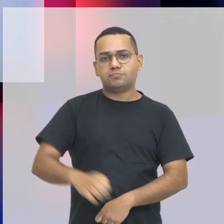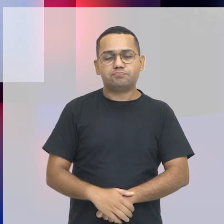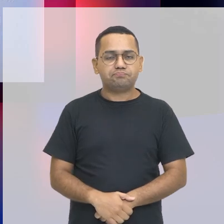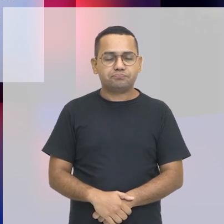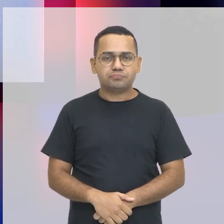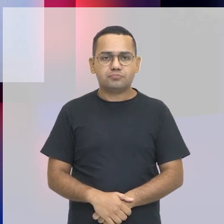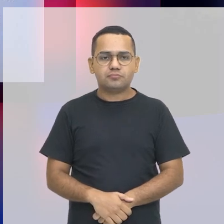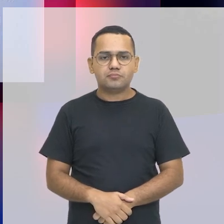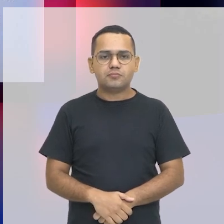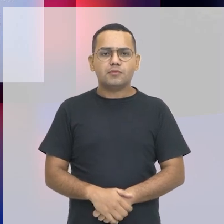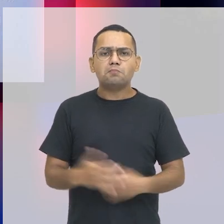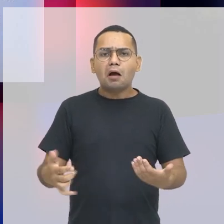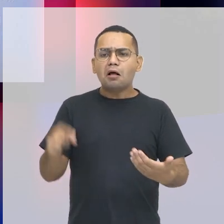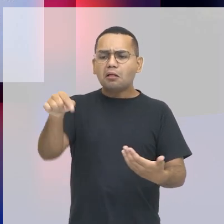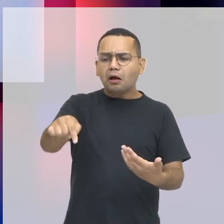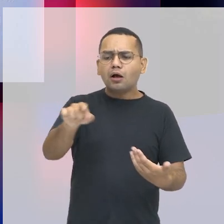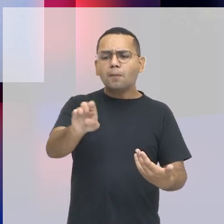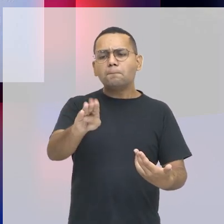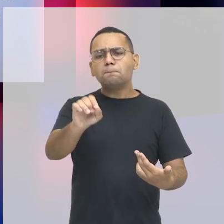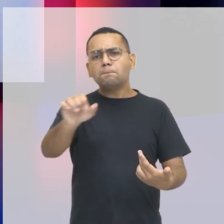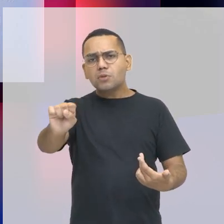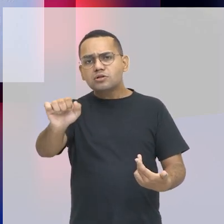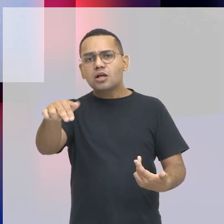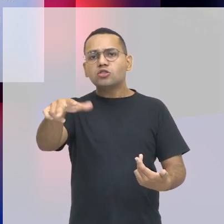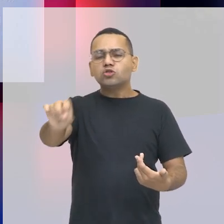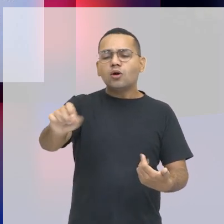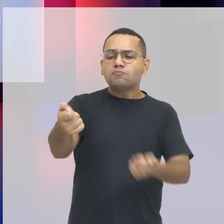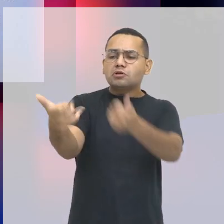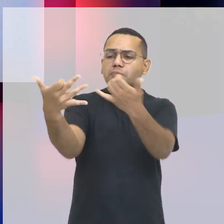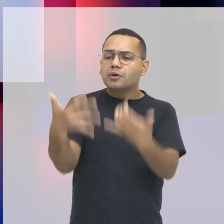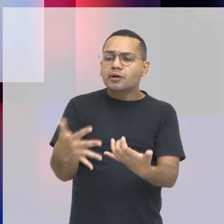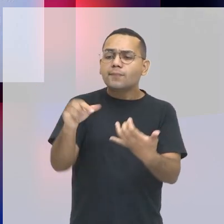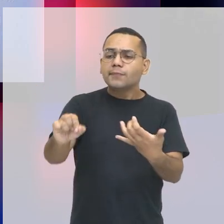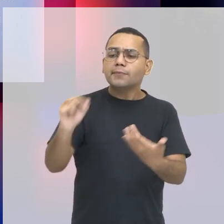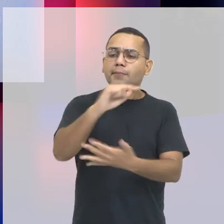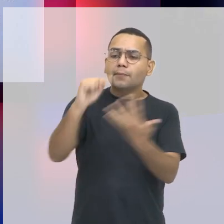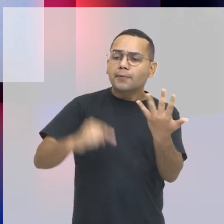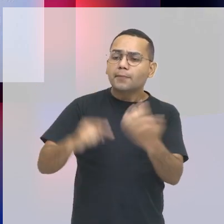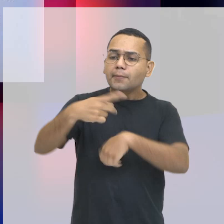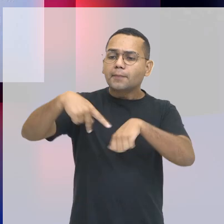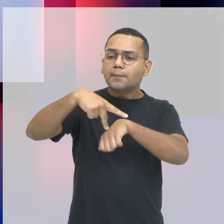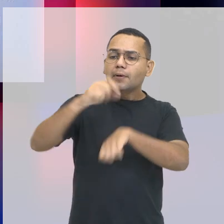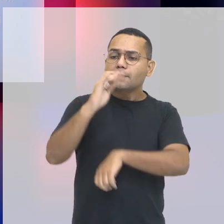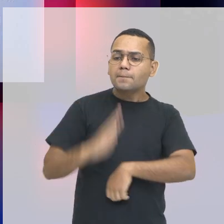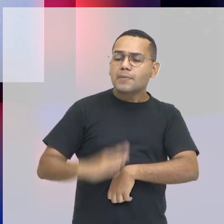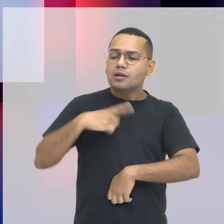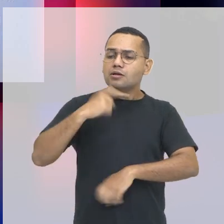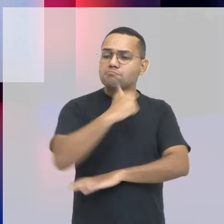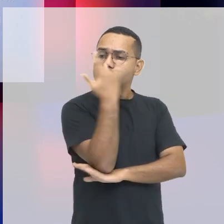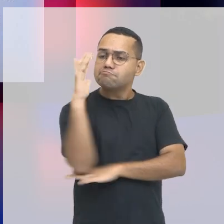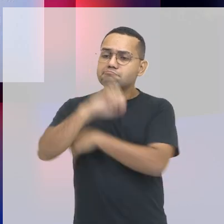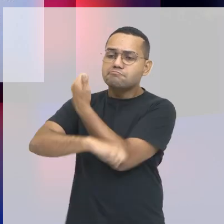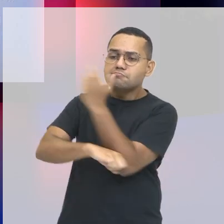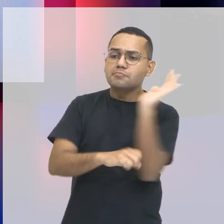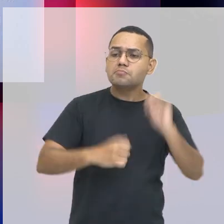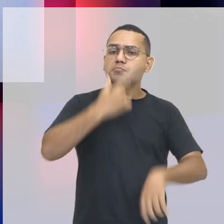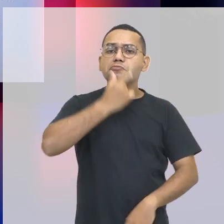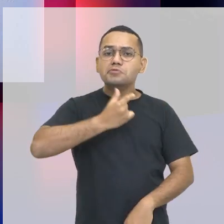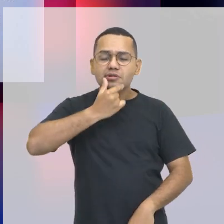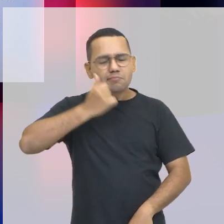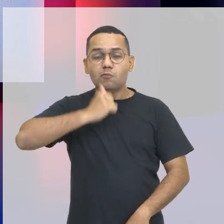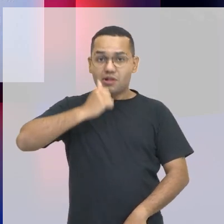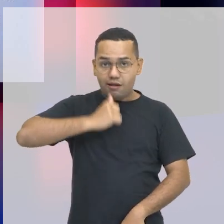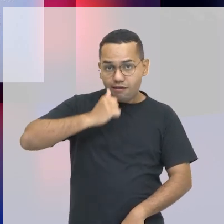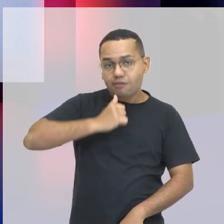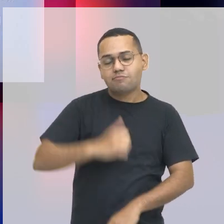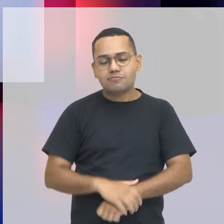ela retratava as belezas do Brasil, a mulher brasileira, então ela não se preocupava também nesse cunho,